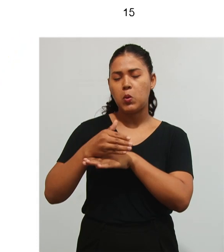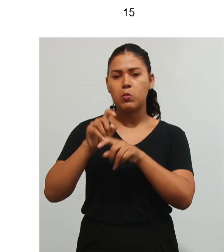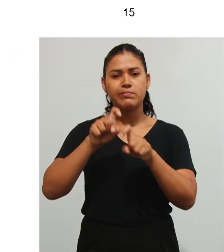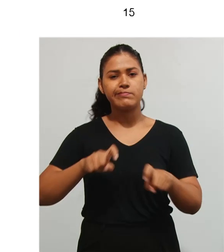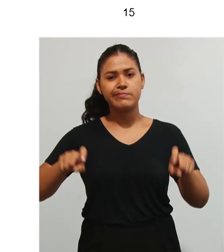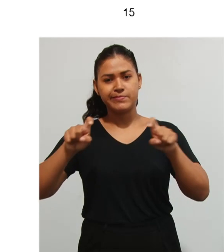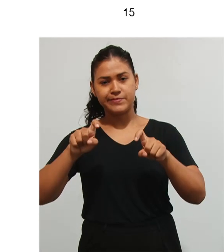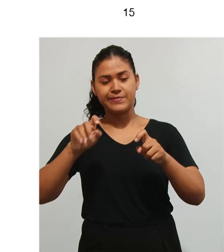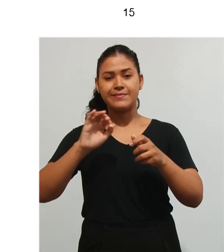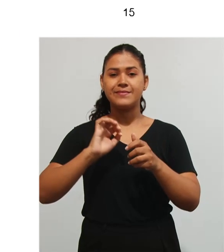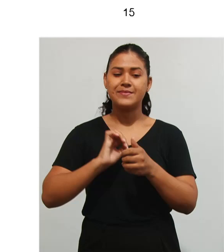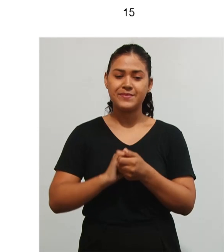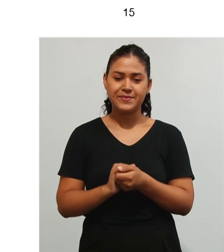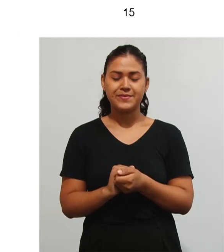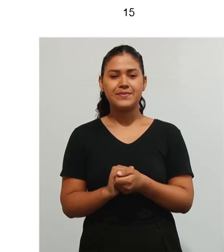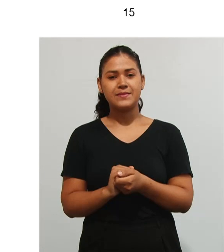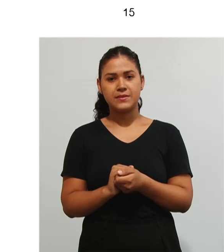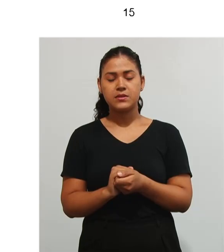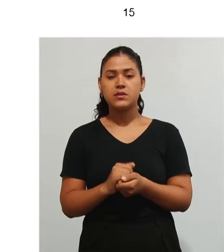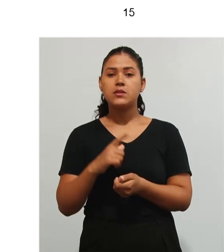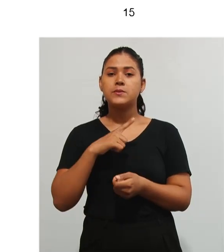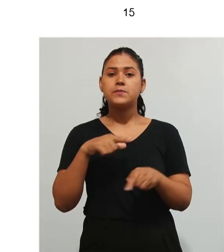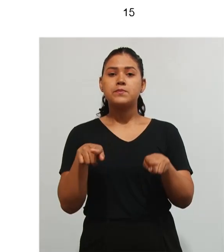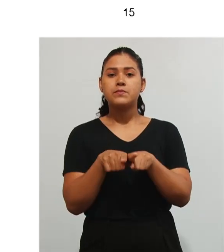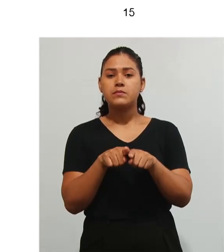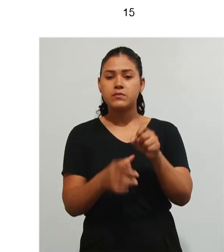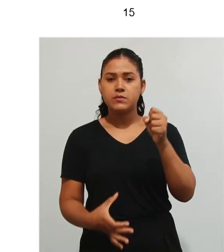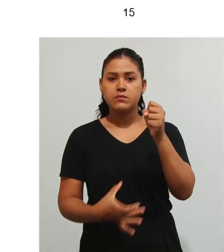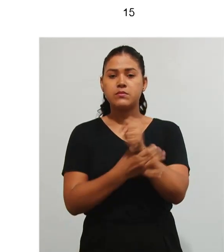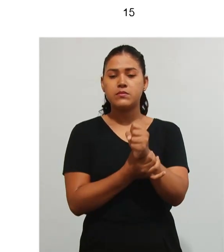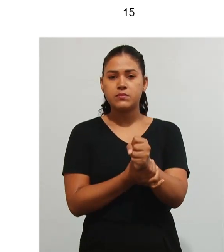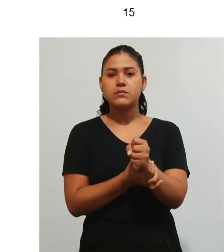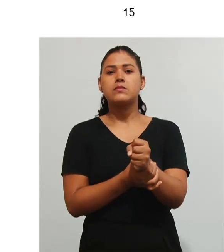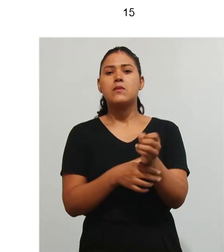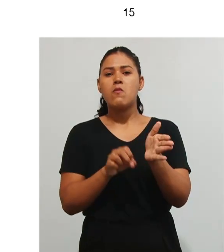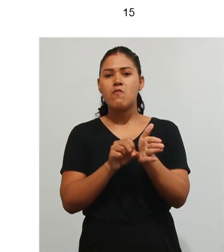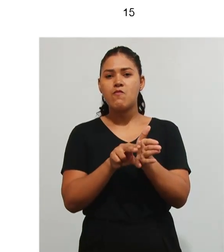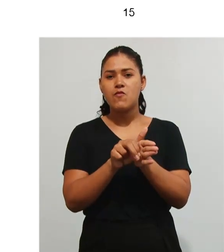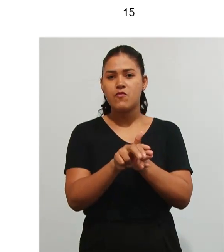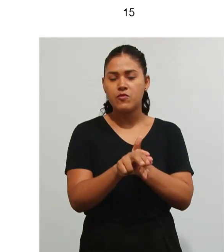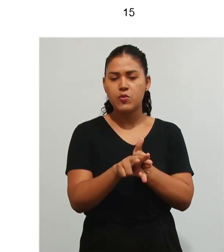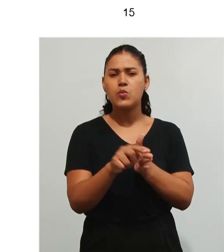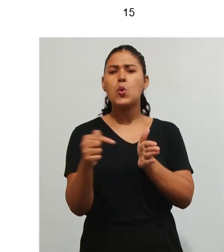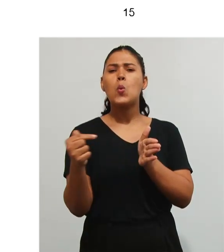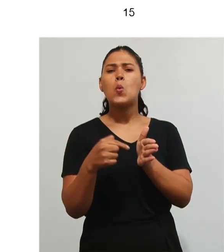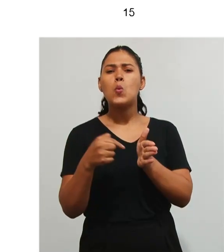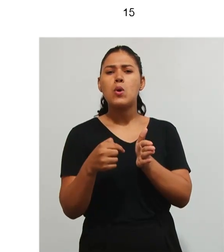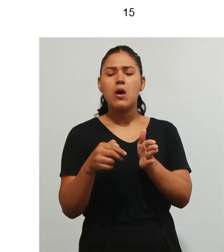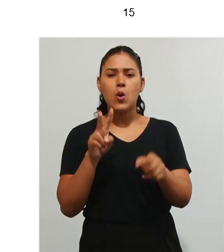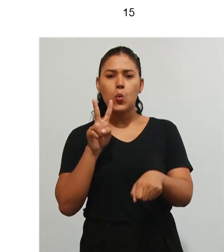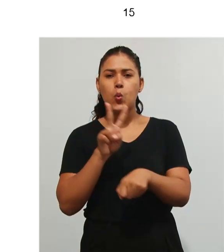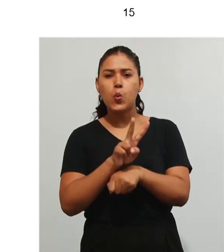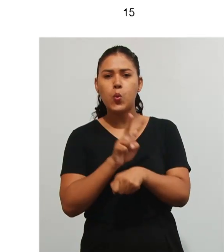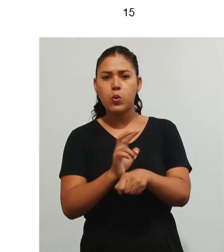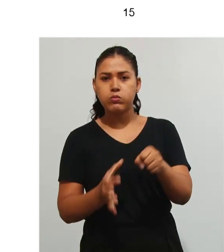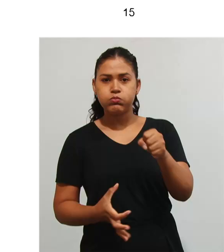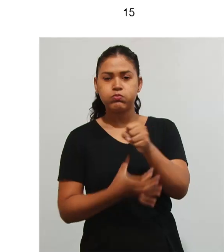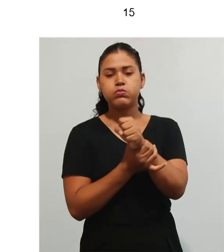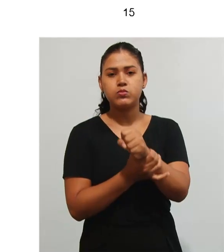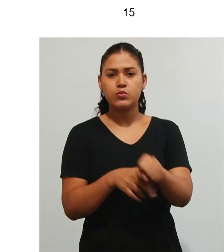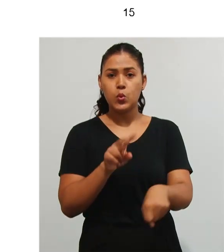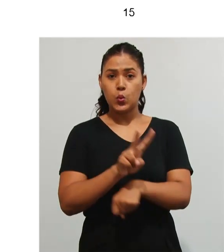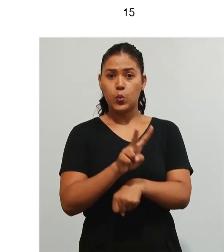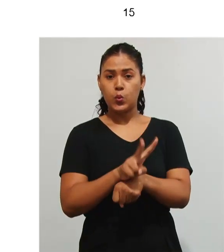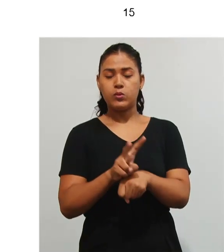específica. Nós temos também os antivírus, que são essenciais para detecção e remoção de vírus do